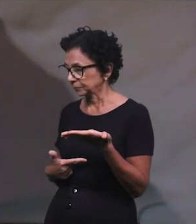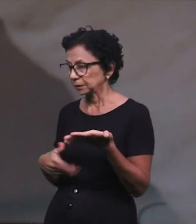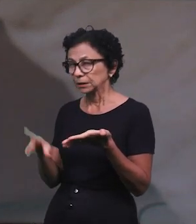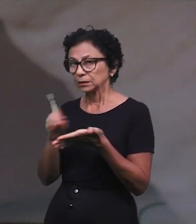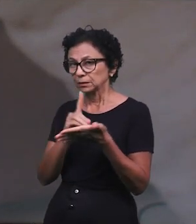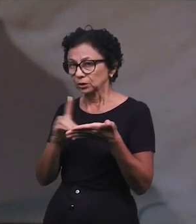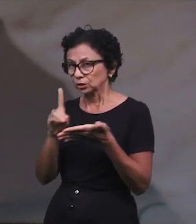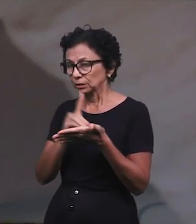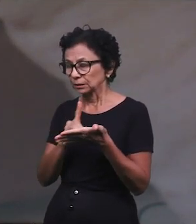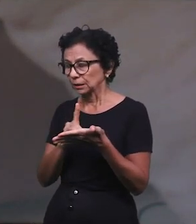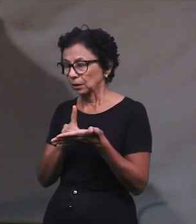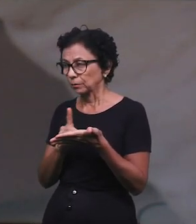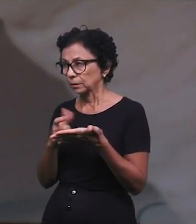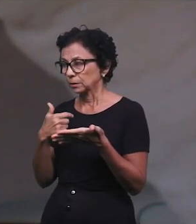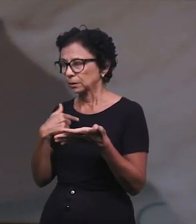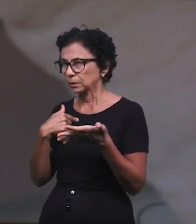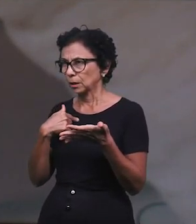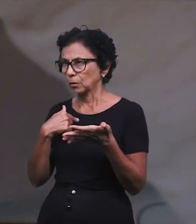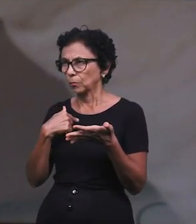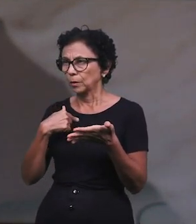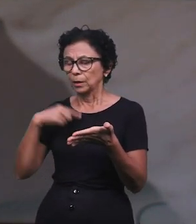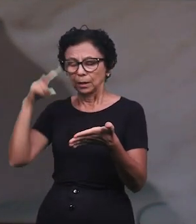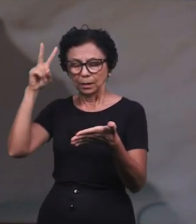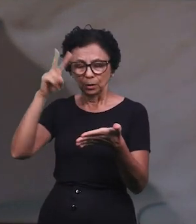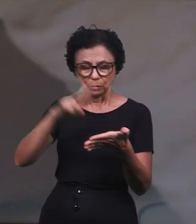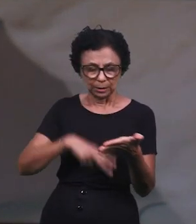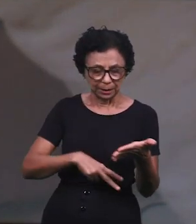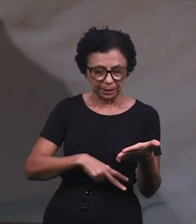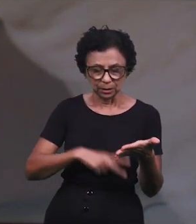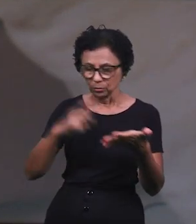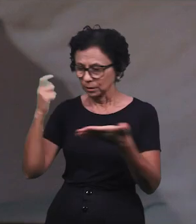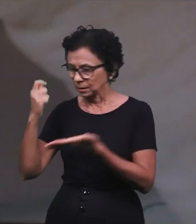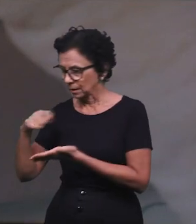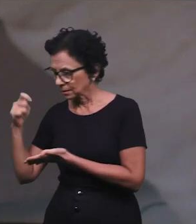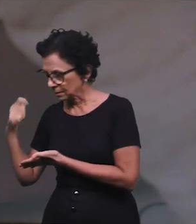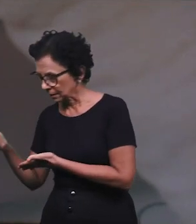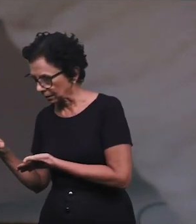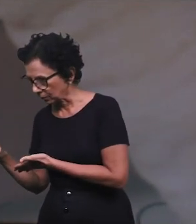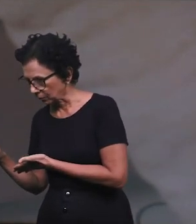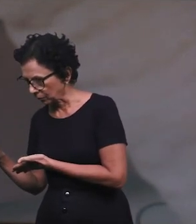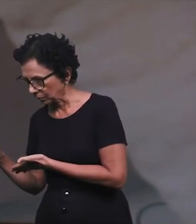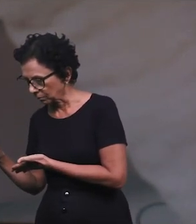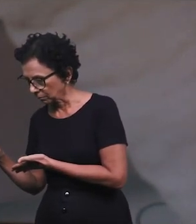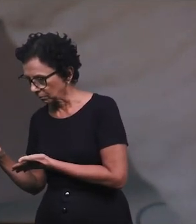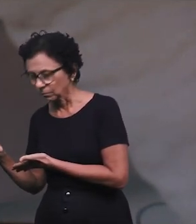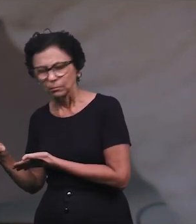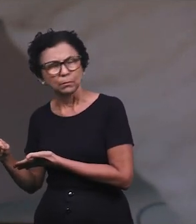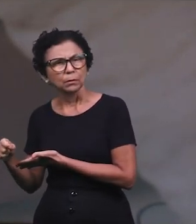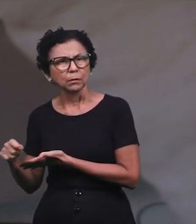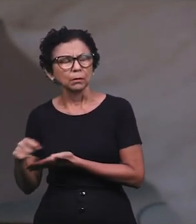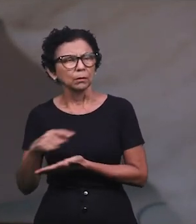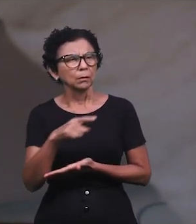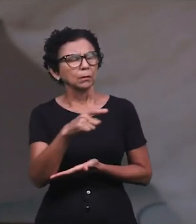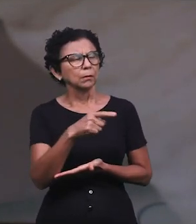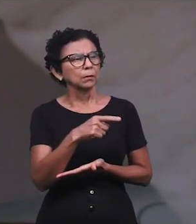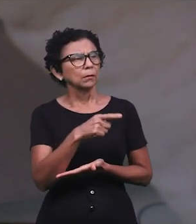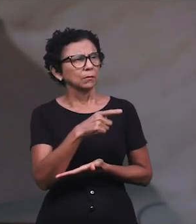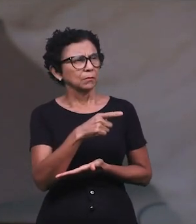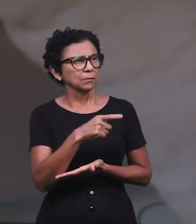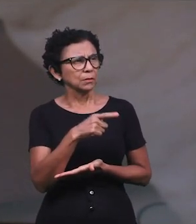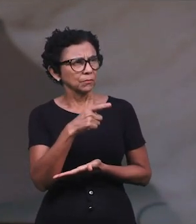eu leio e escrevo o que eu acabei de ler do meu caderno. Eu falei, ó, você está achando